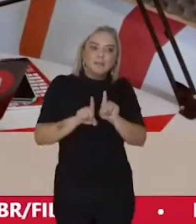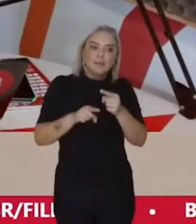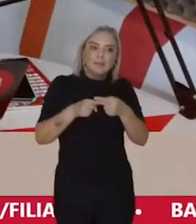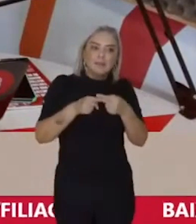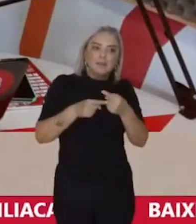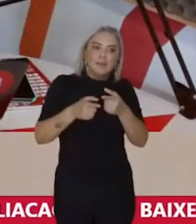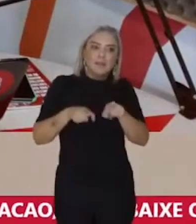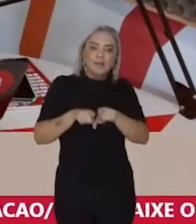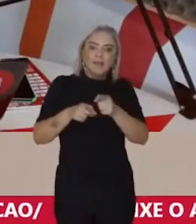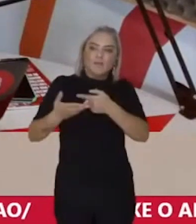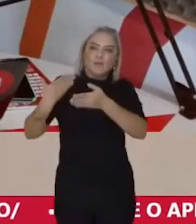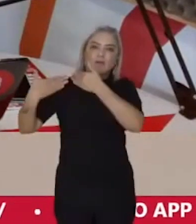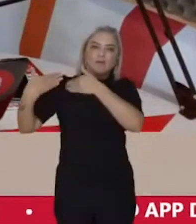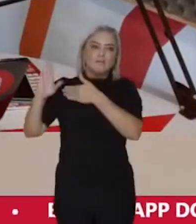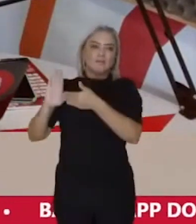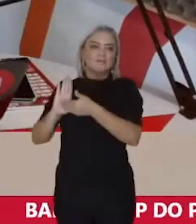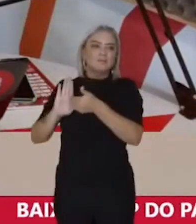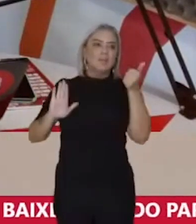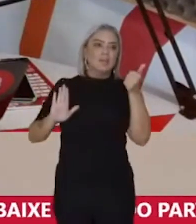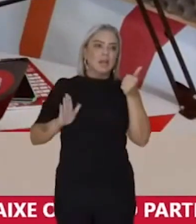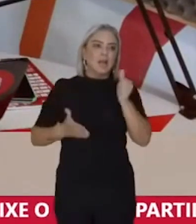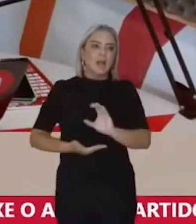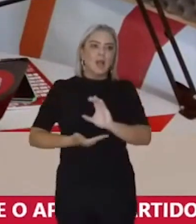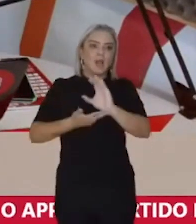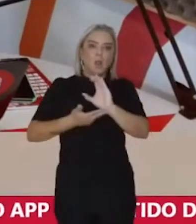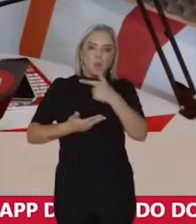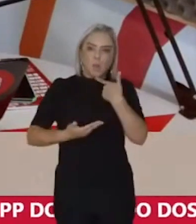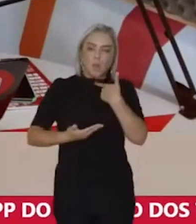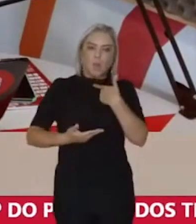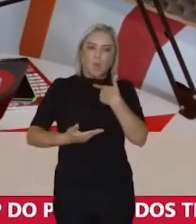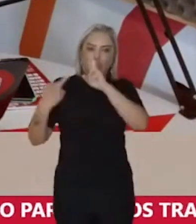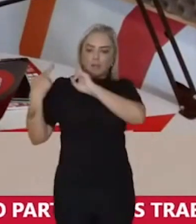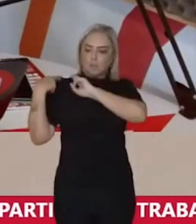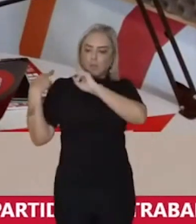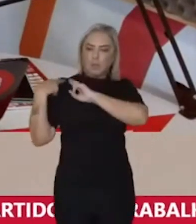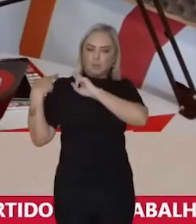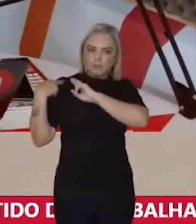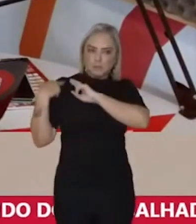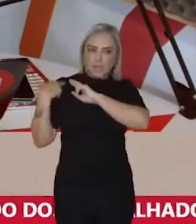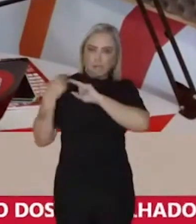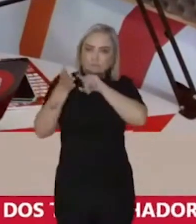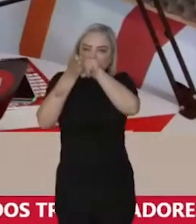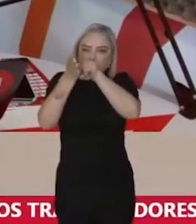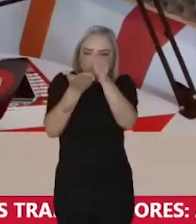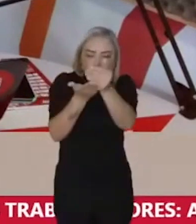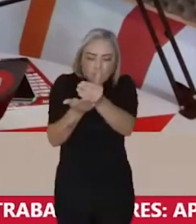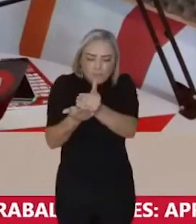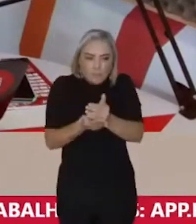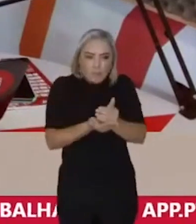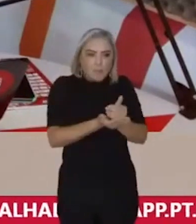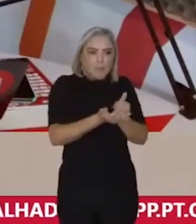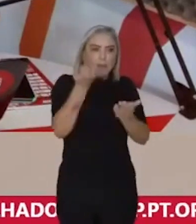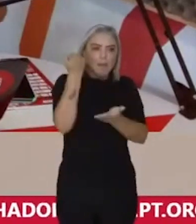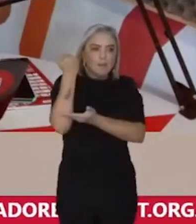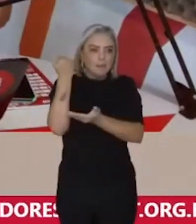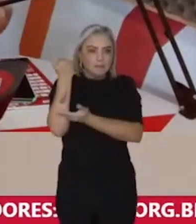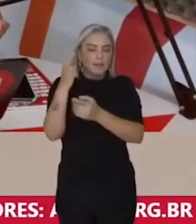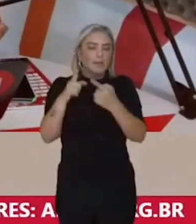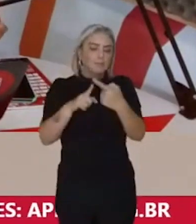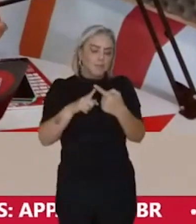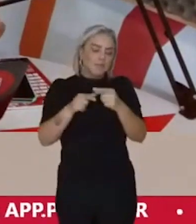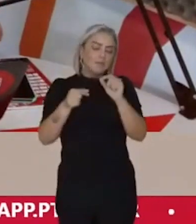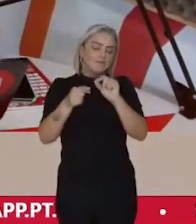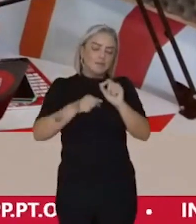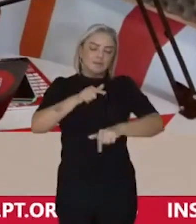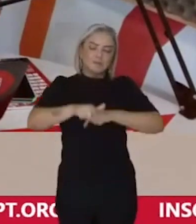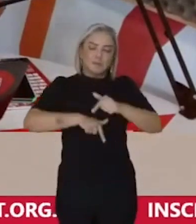senhor foi exonerado do comando, né, do órgão responsável pelos dados de medição de desmatamento no Brasil, justamente por fazer o